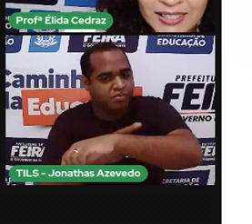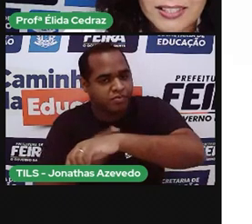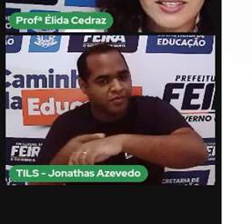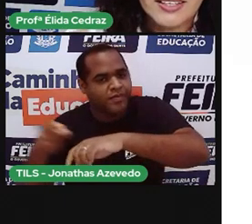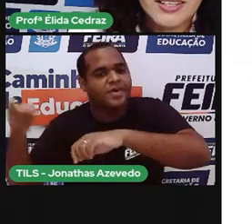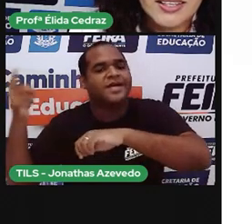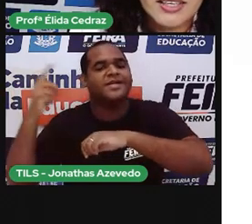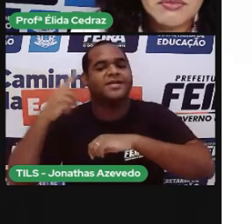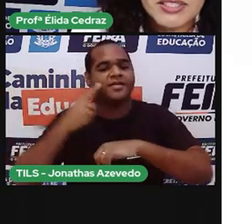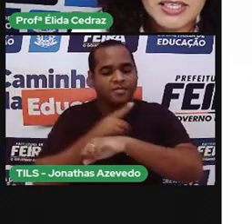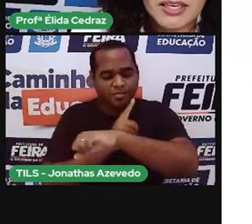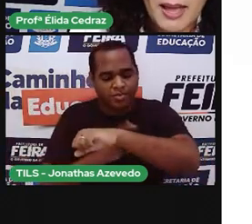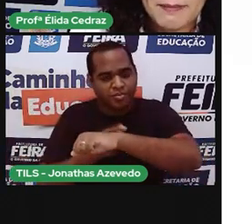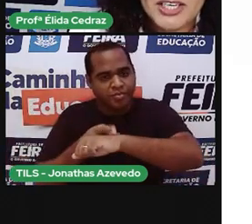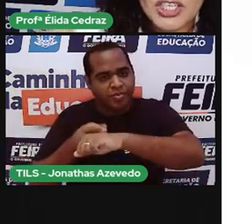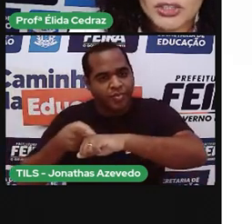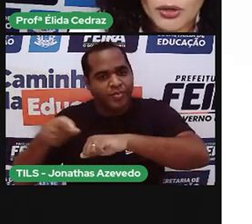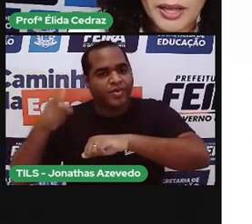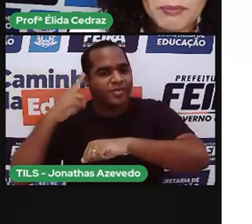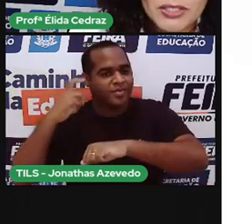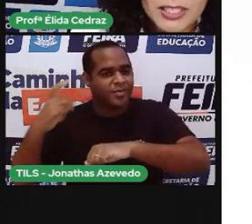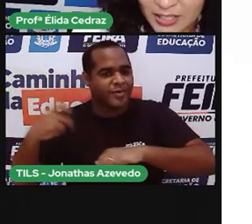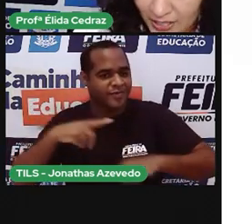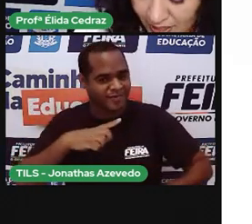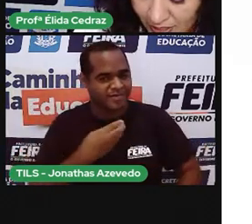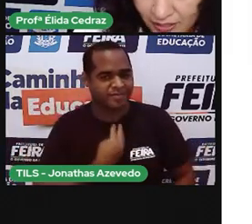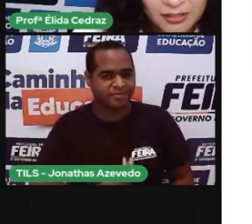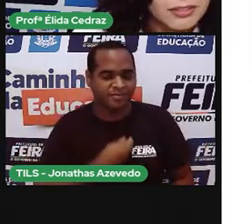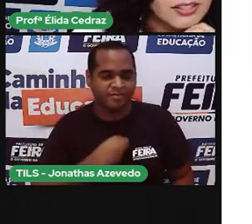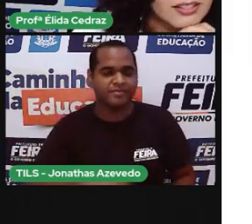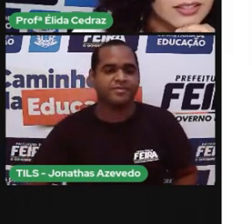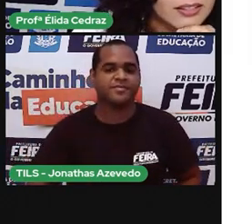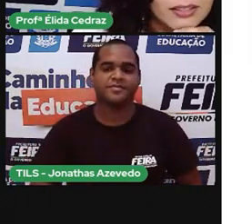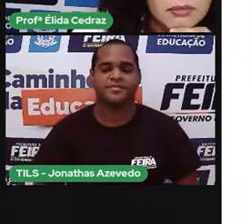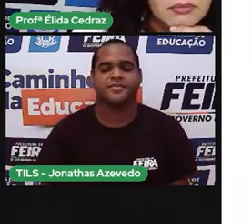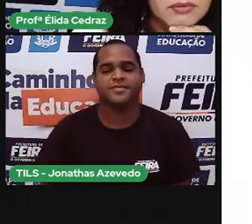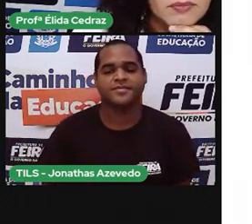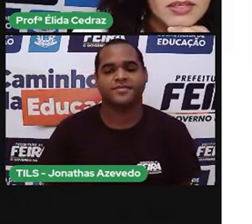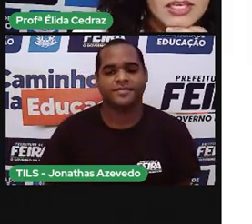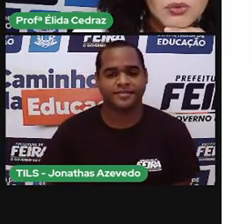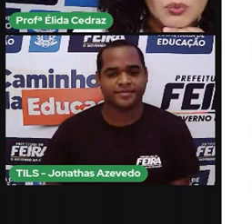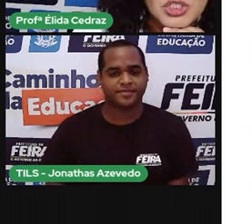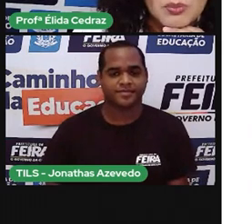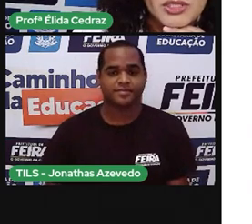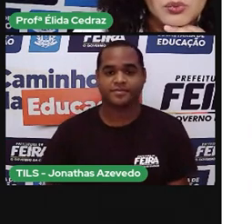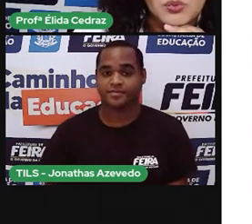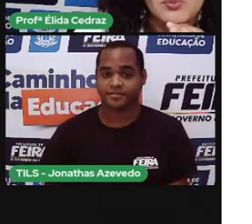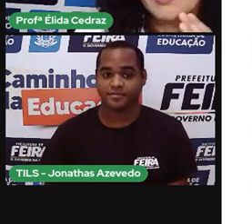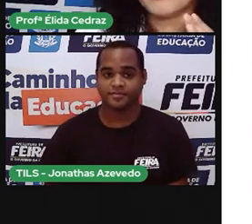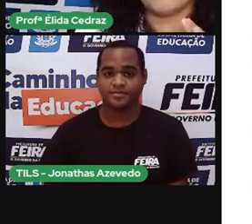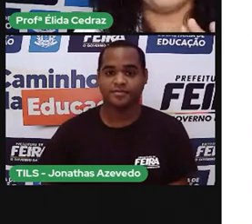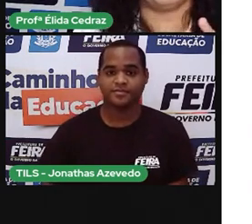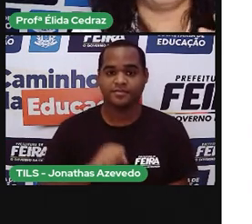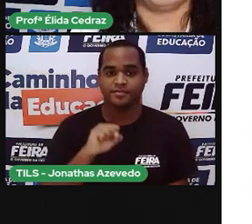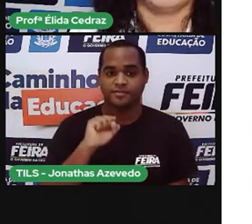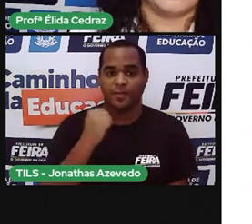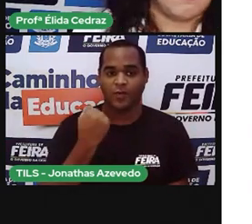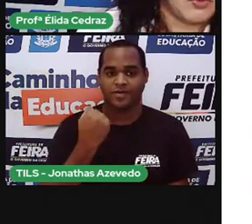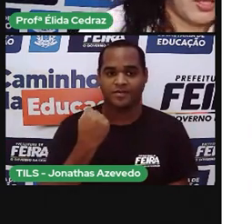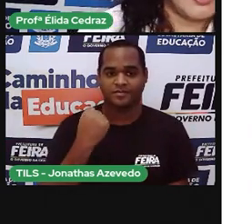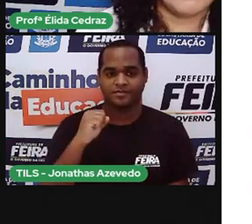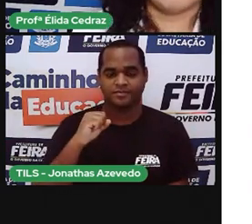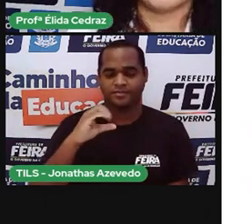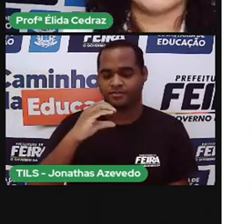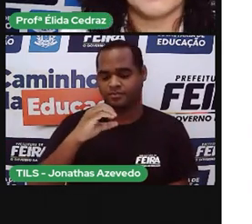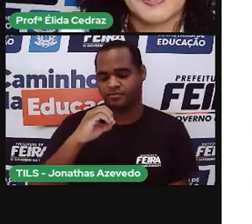si e você aprende a tocar uma musiquinha nele Oi e um instrumento número 8